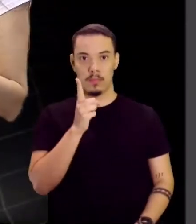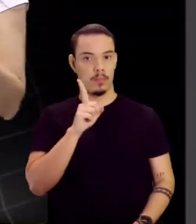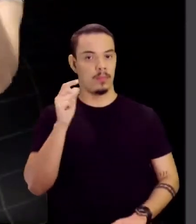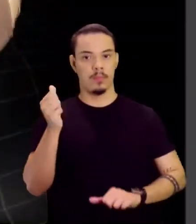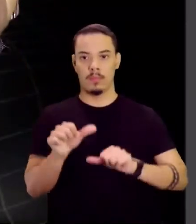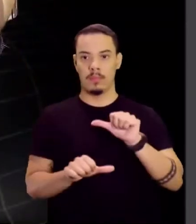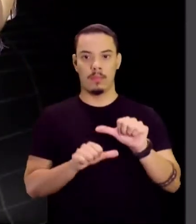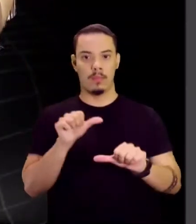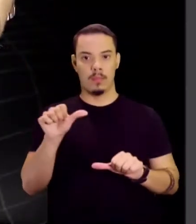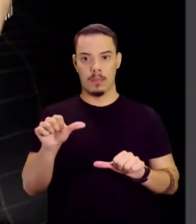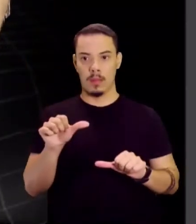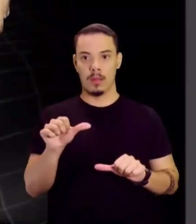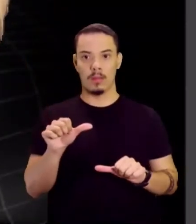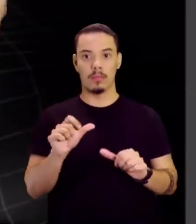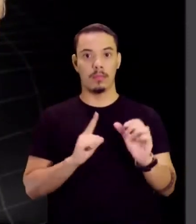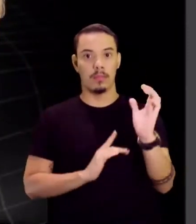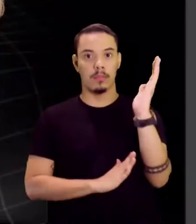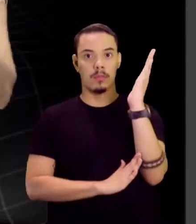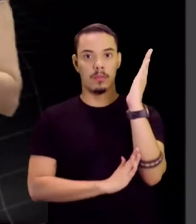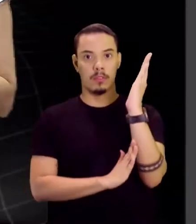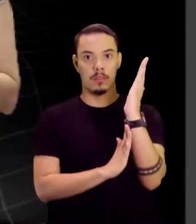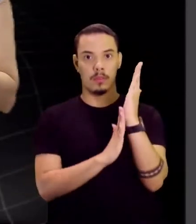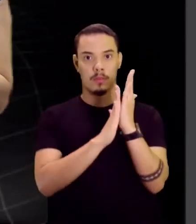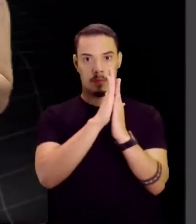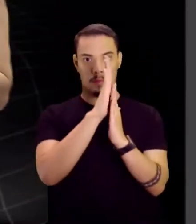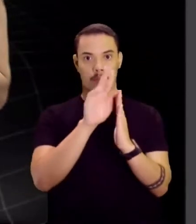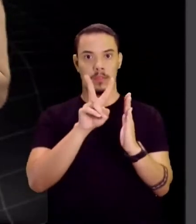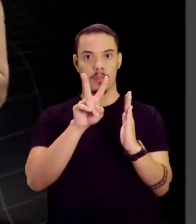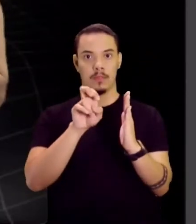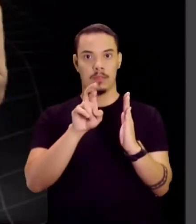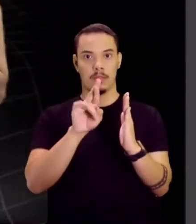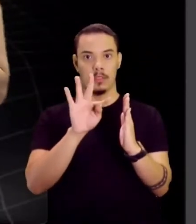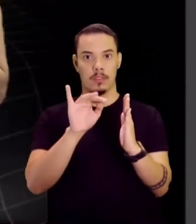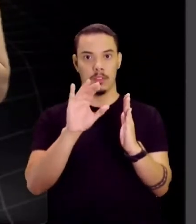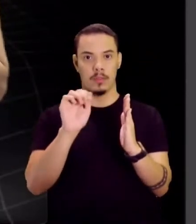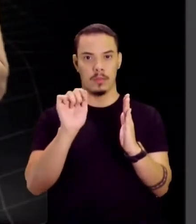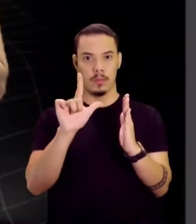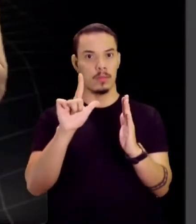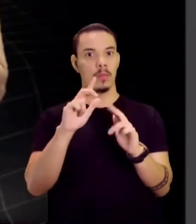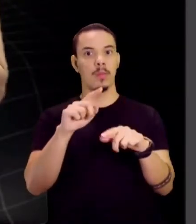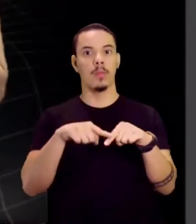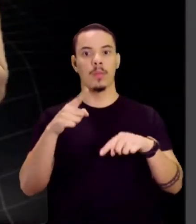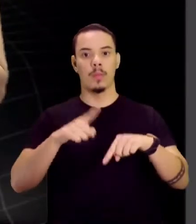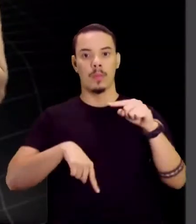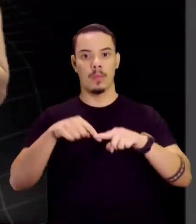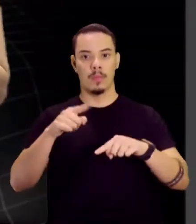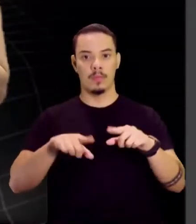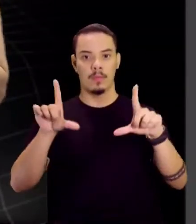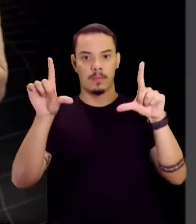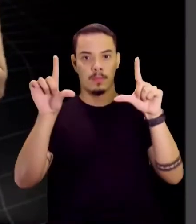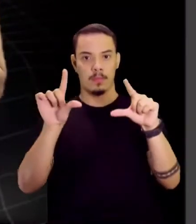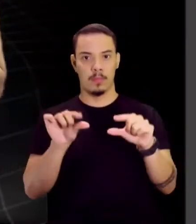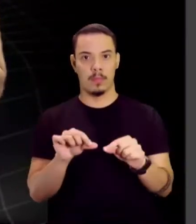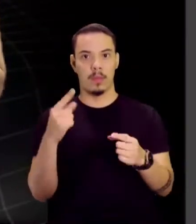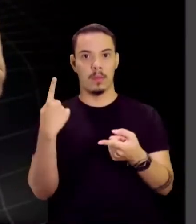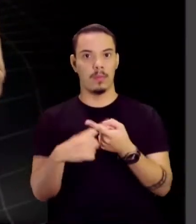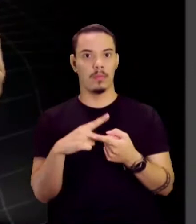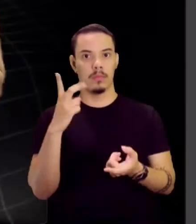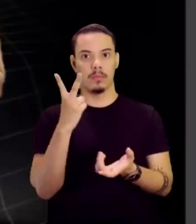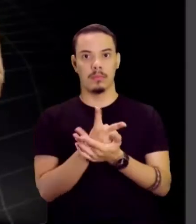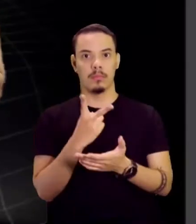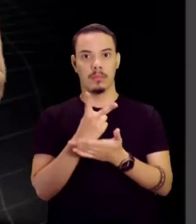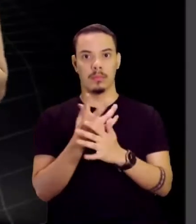A aceleração no movimento vertical, ela não muda. Então, esse objeto, ele está diminuindo a velocidade porque ele está